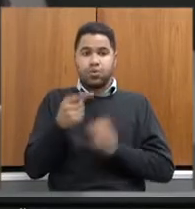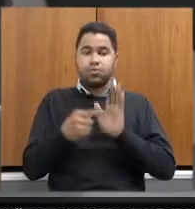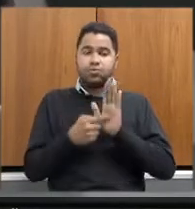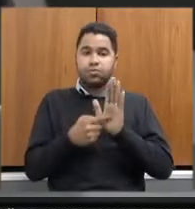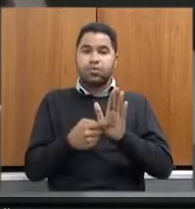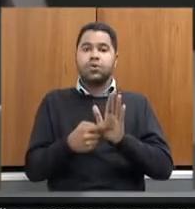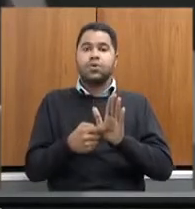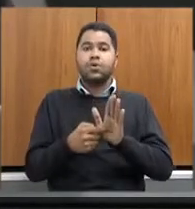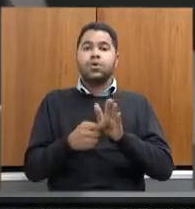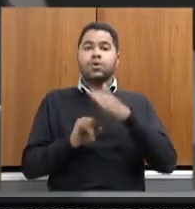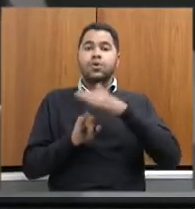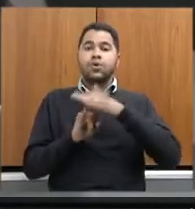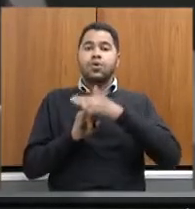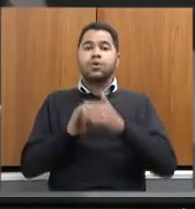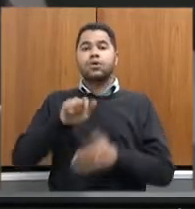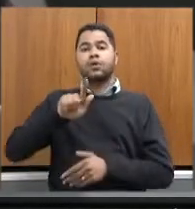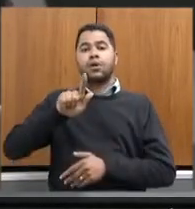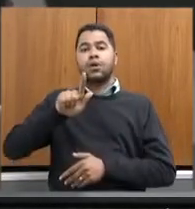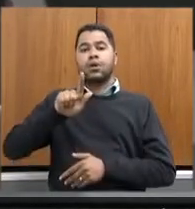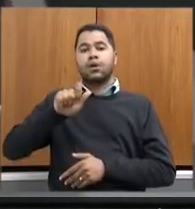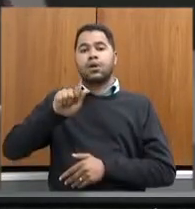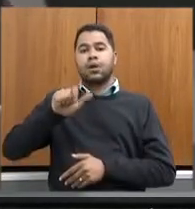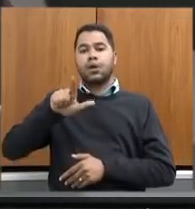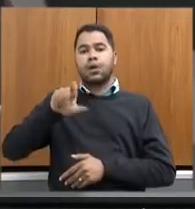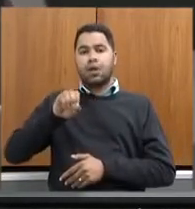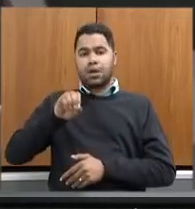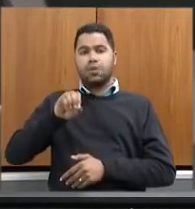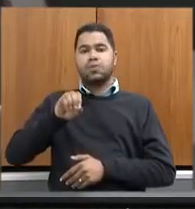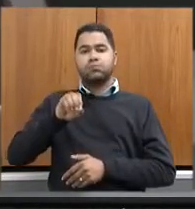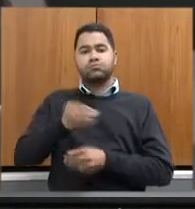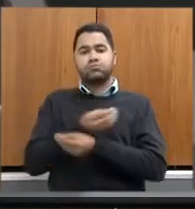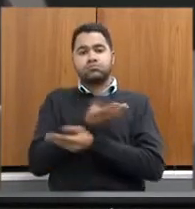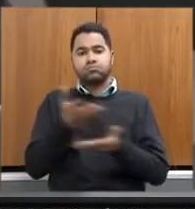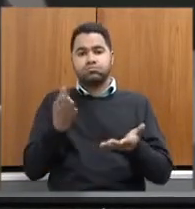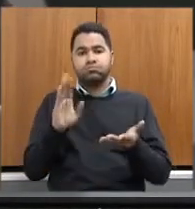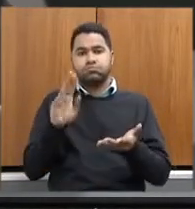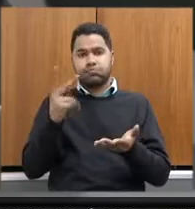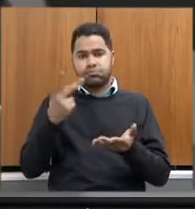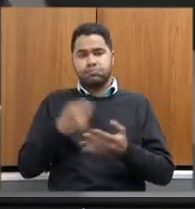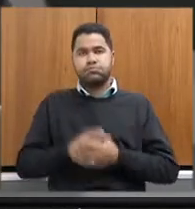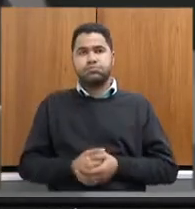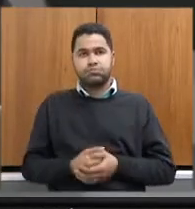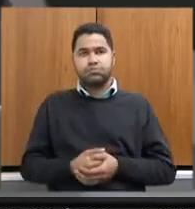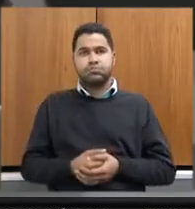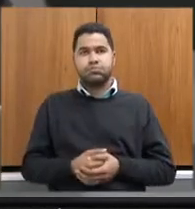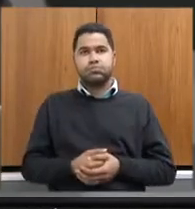o Instituto o galo o conselho do município de Belo Horizonte